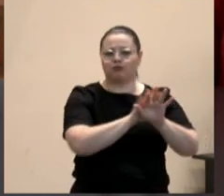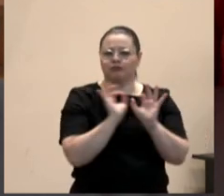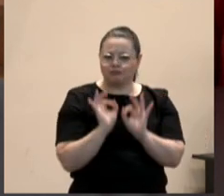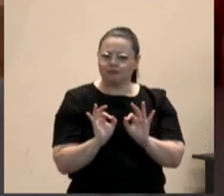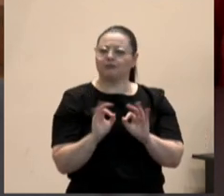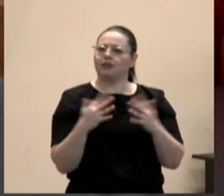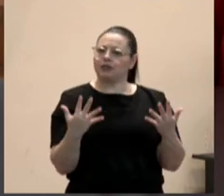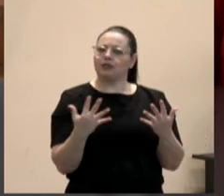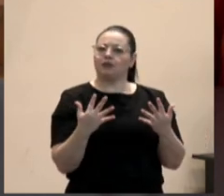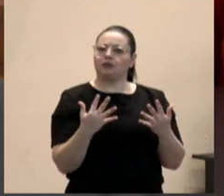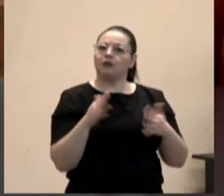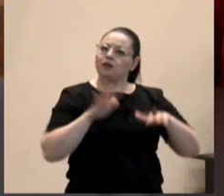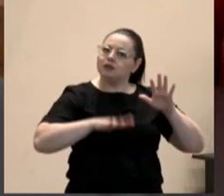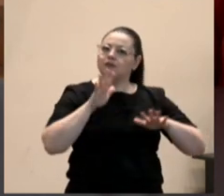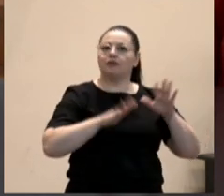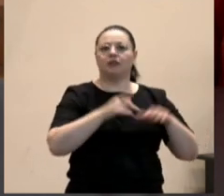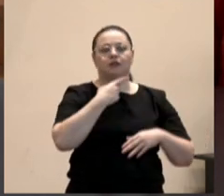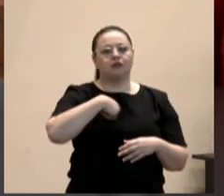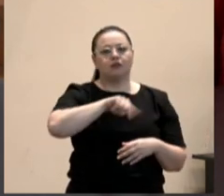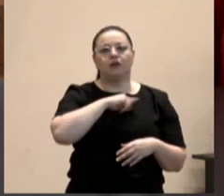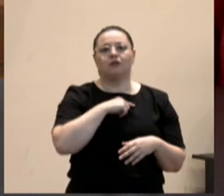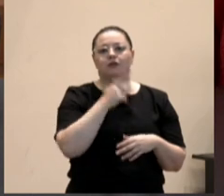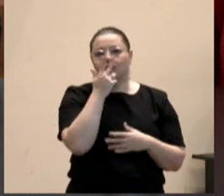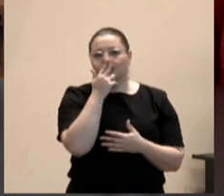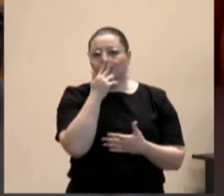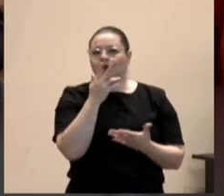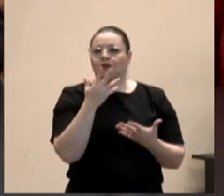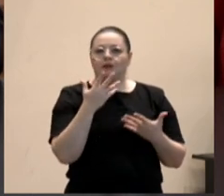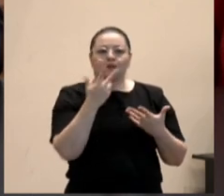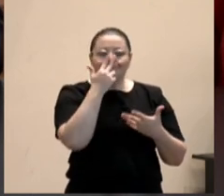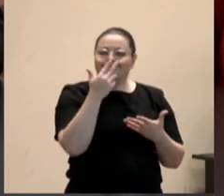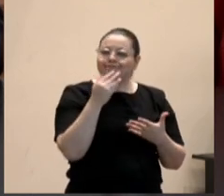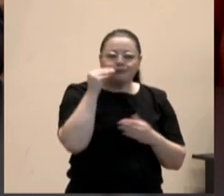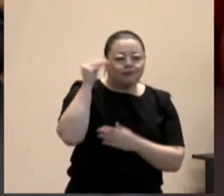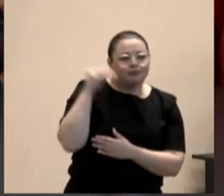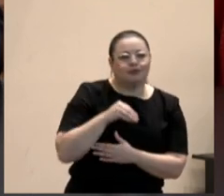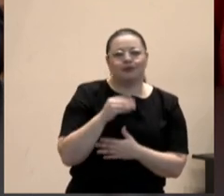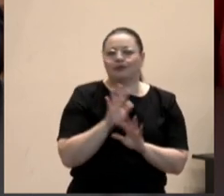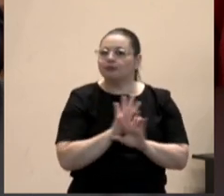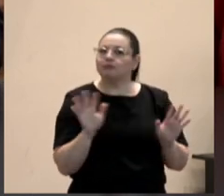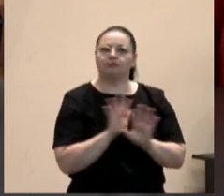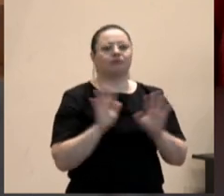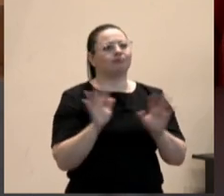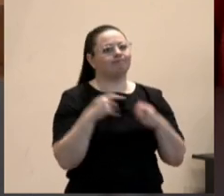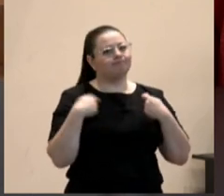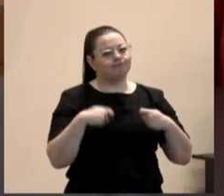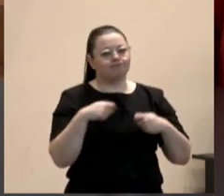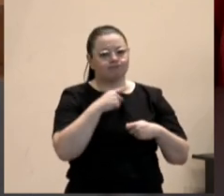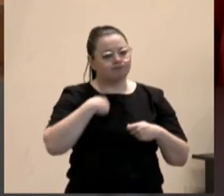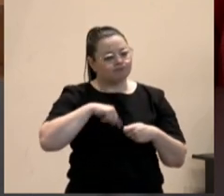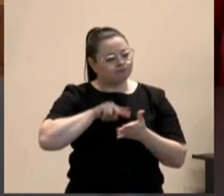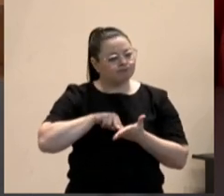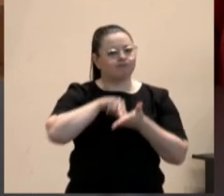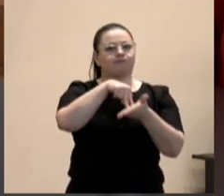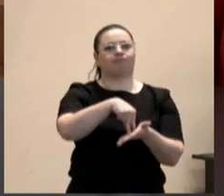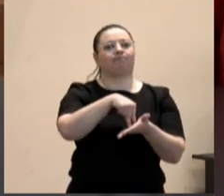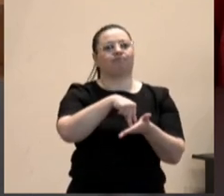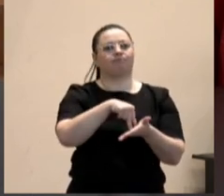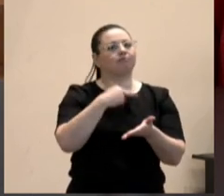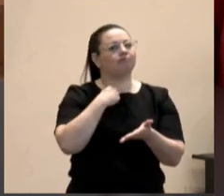muitas vezes, a gente tem renunciado e as questões agravaram a tal ponto que a gente ficou